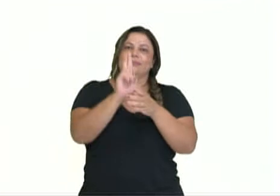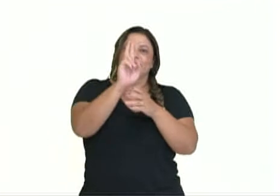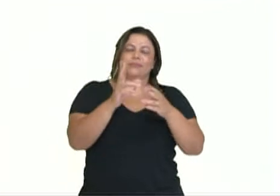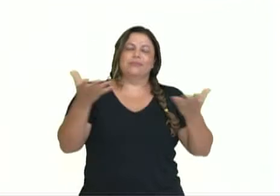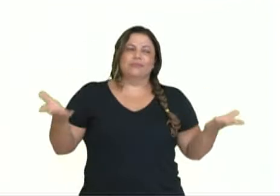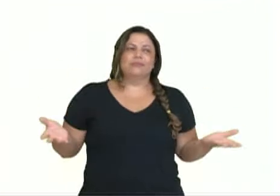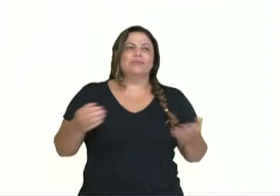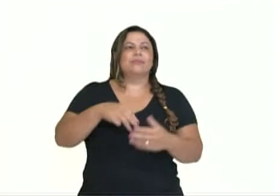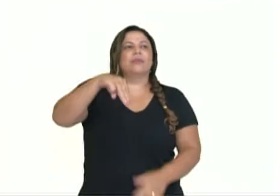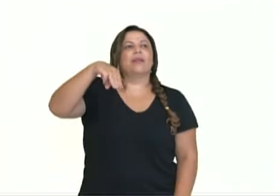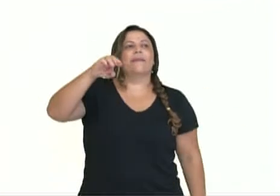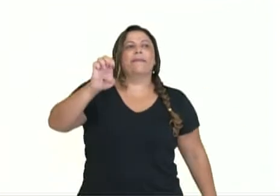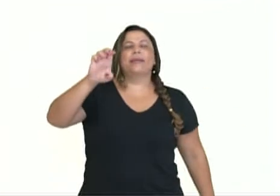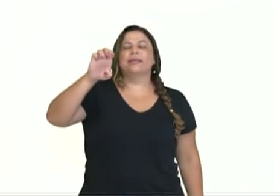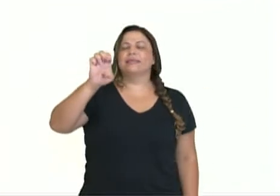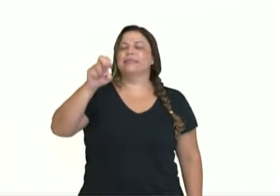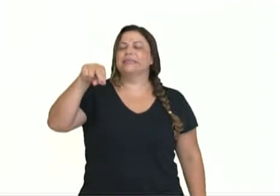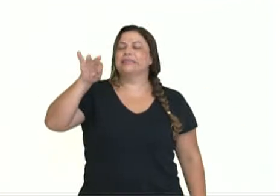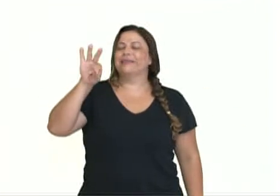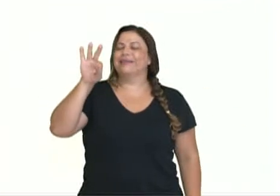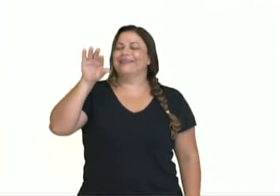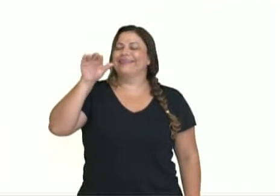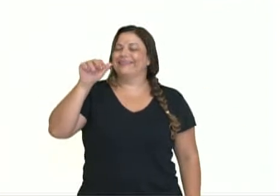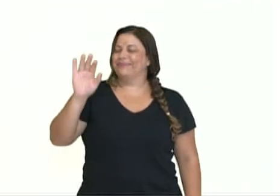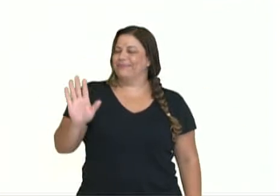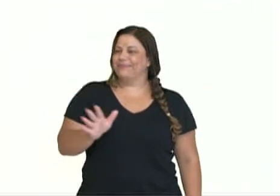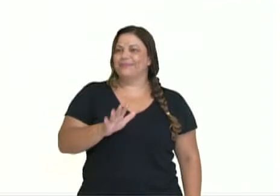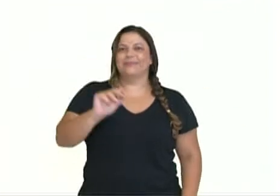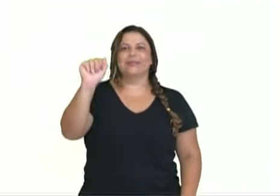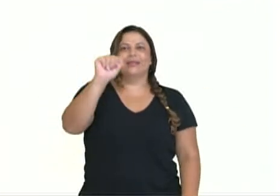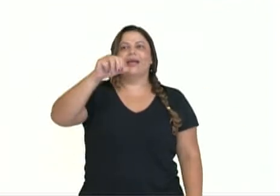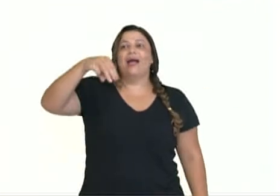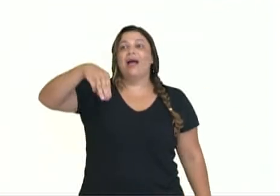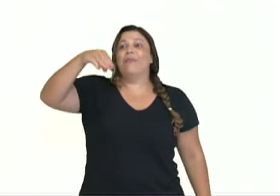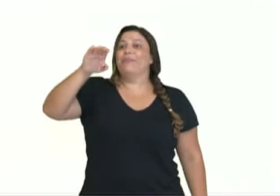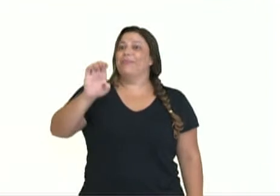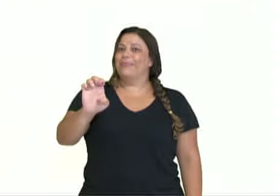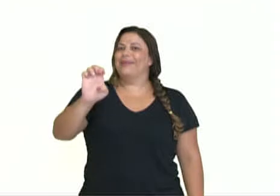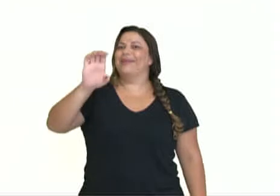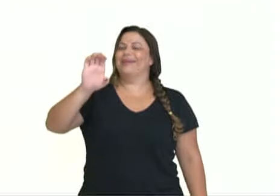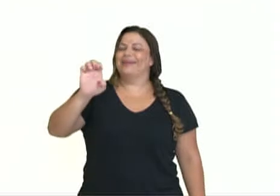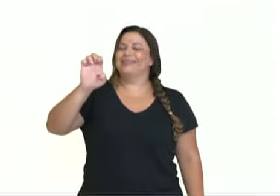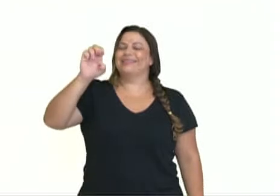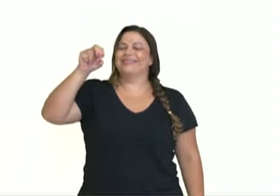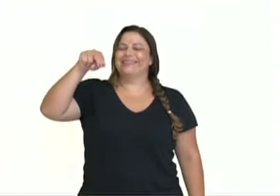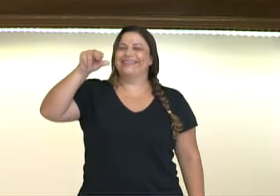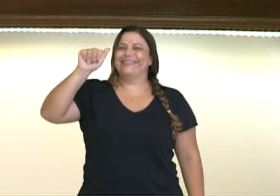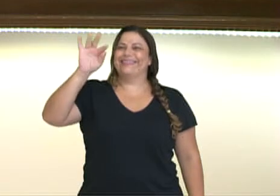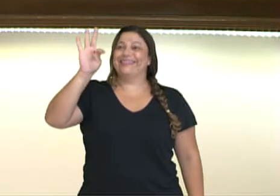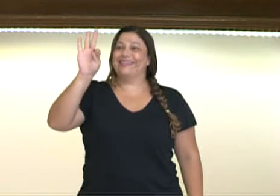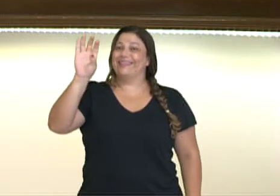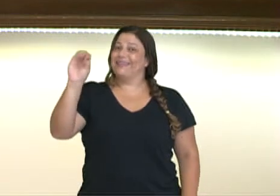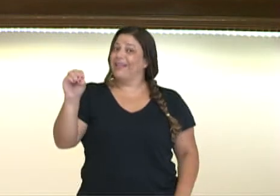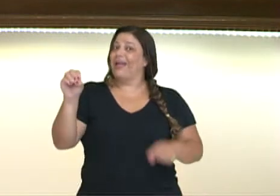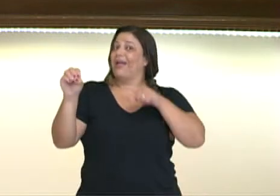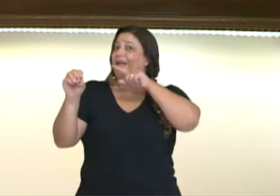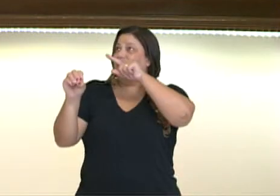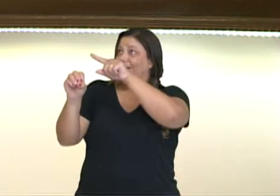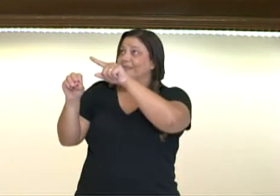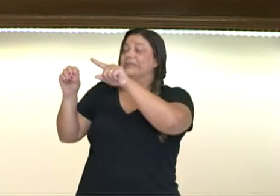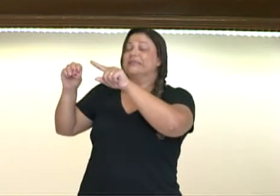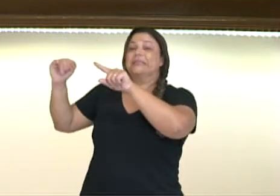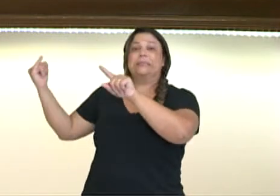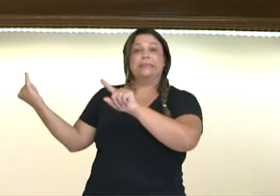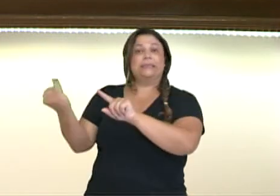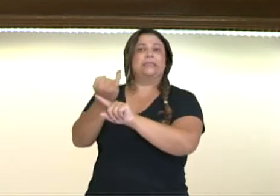Mecenato. Olha, mecenato foi uma coisa muito, mas muito importante, muito importante. Se não fosse por ele, provavelmente não teria evoluído